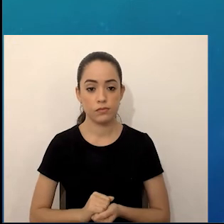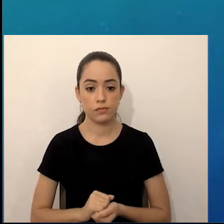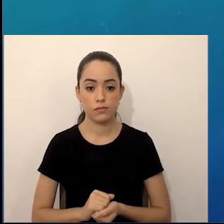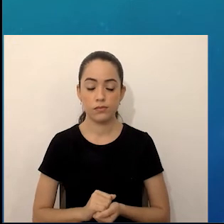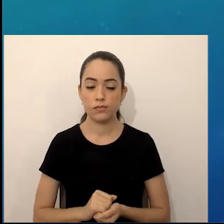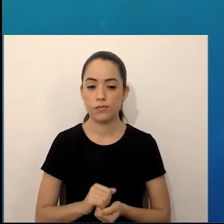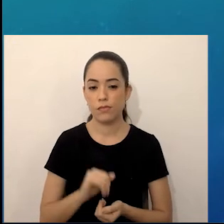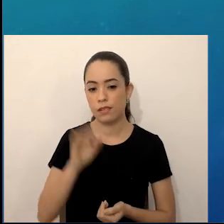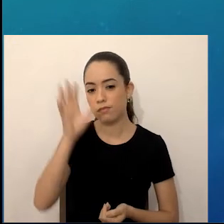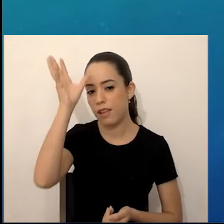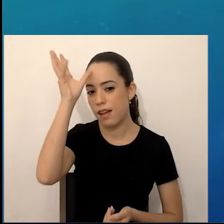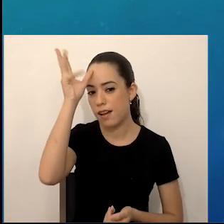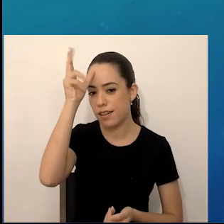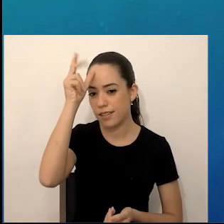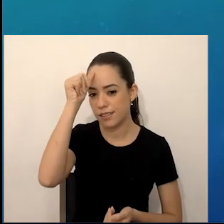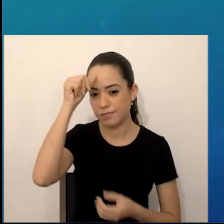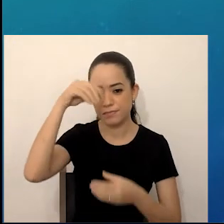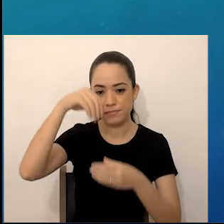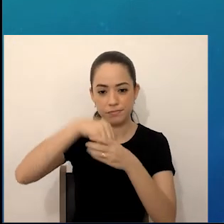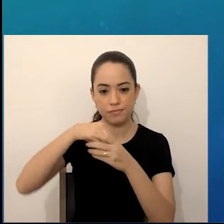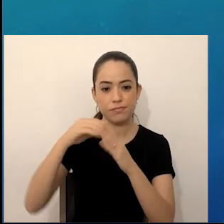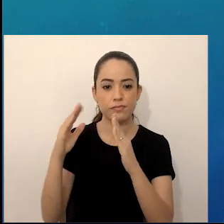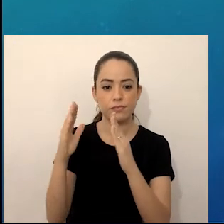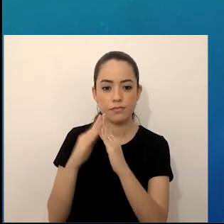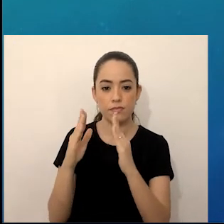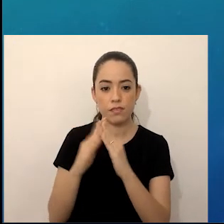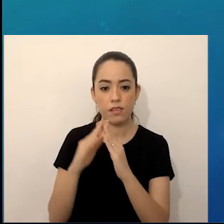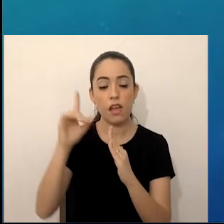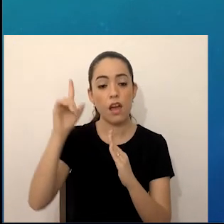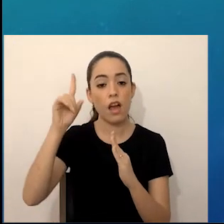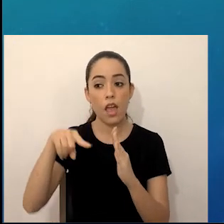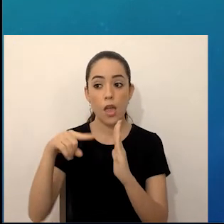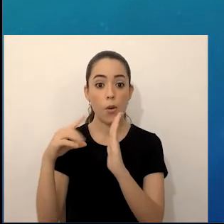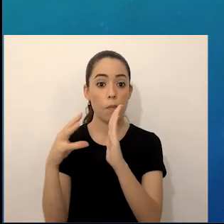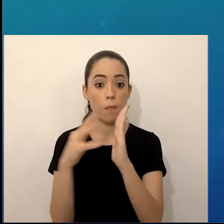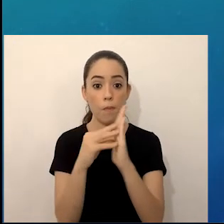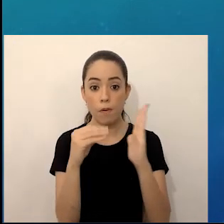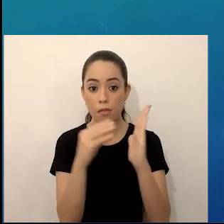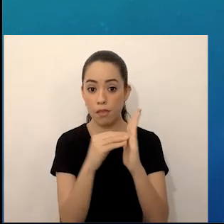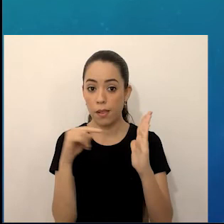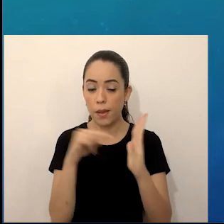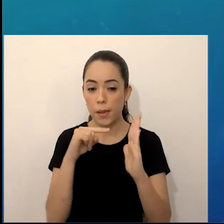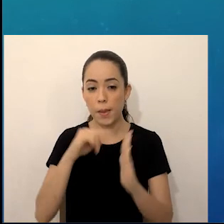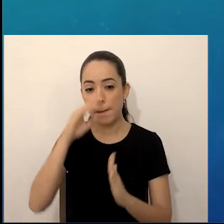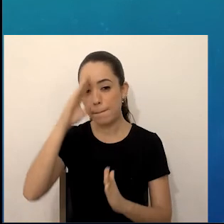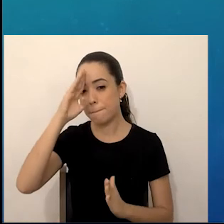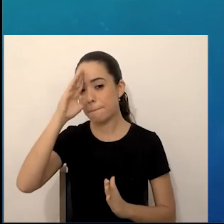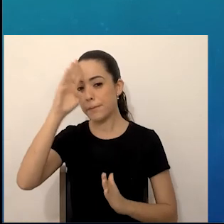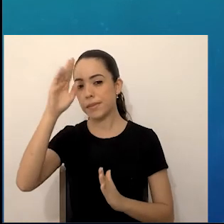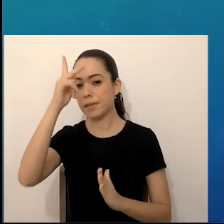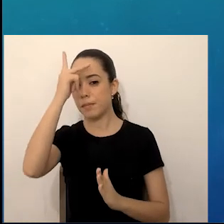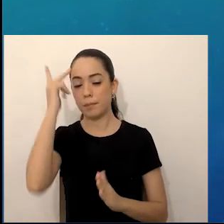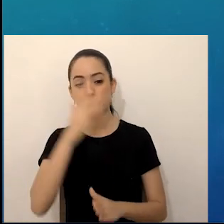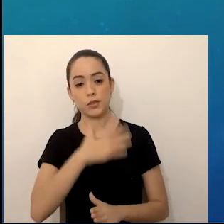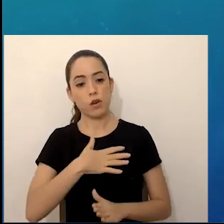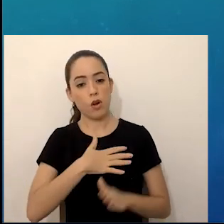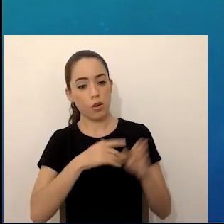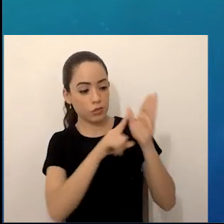A galinha doméstica tem sido o organismo modelo favorito para os estudos